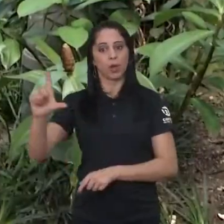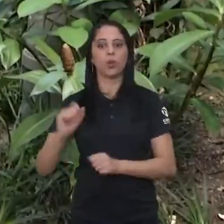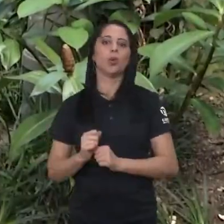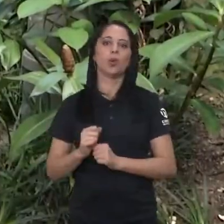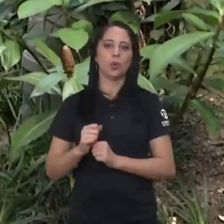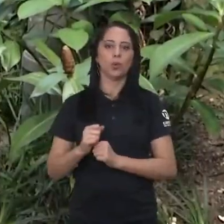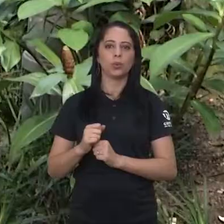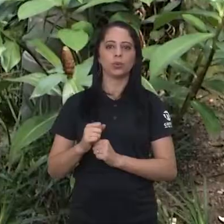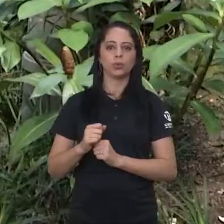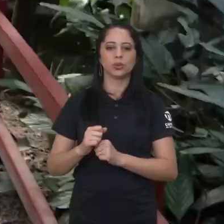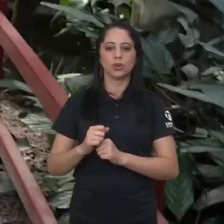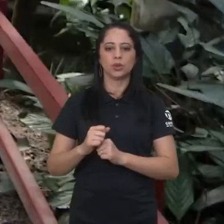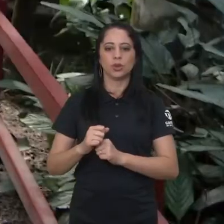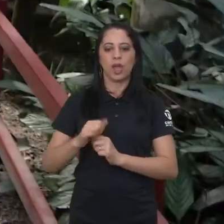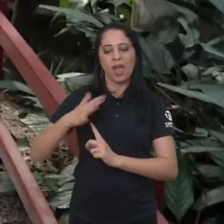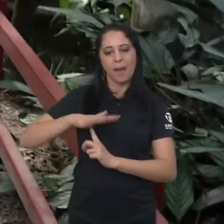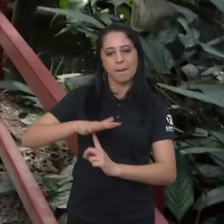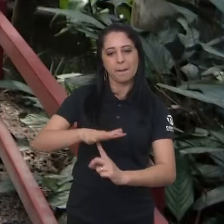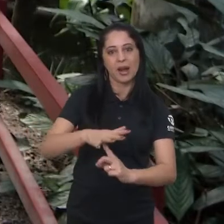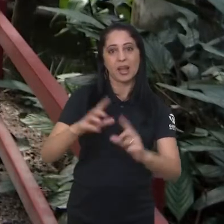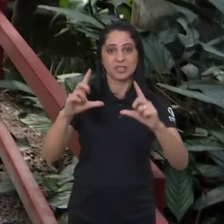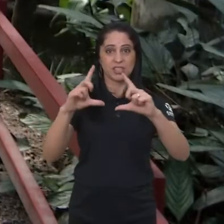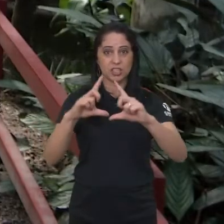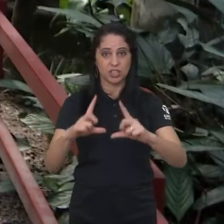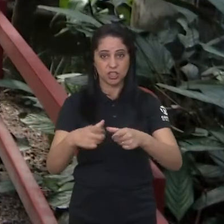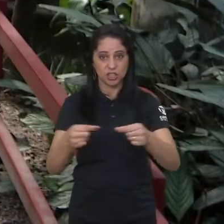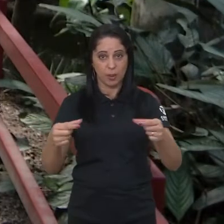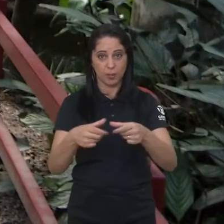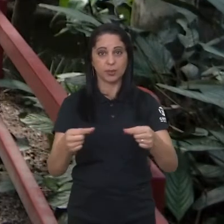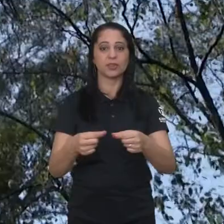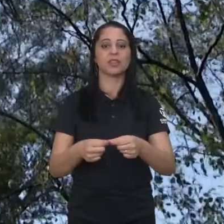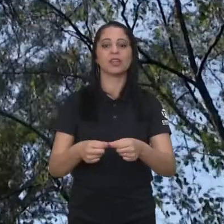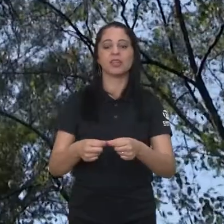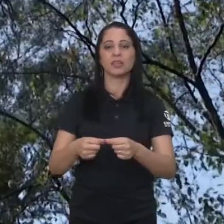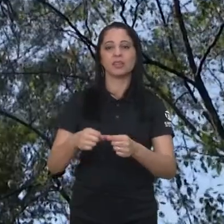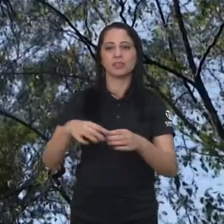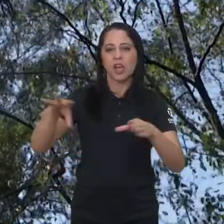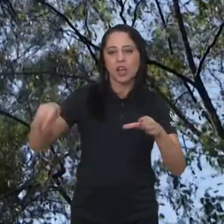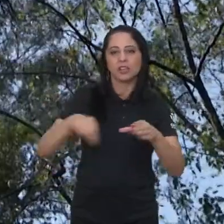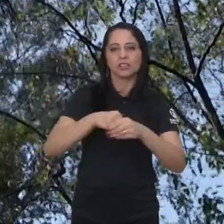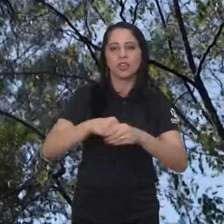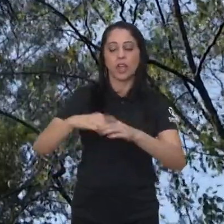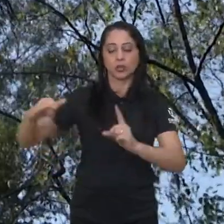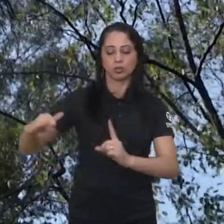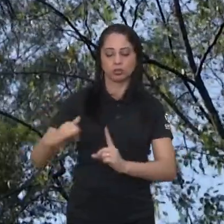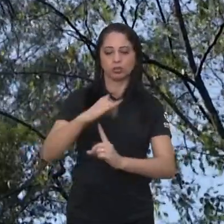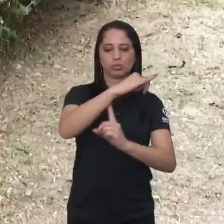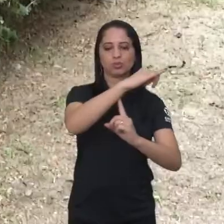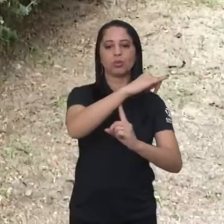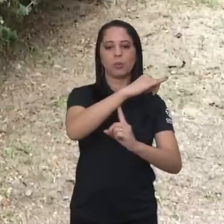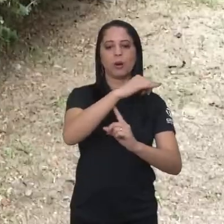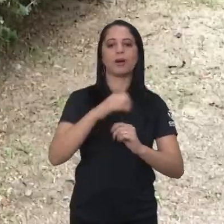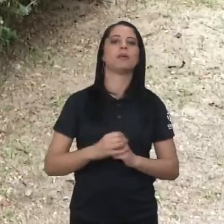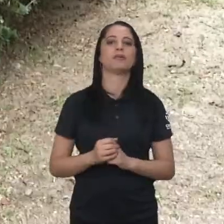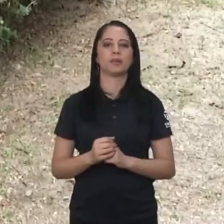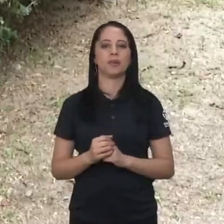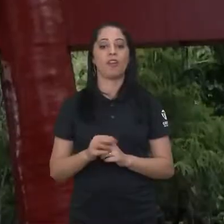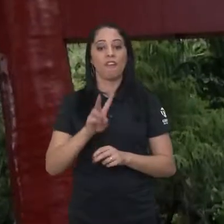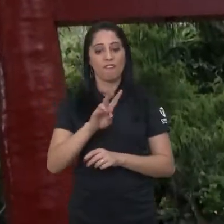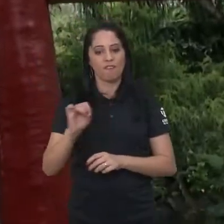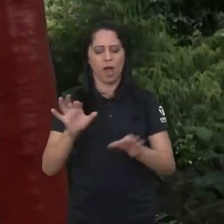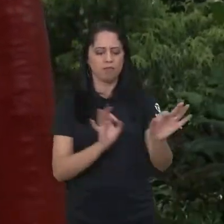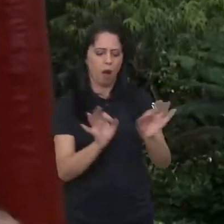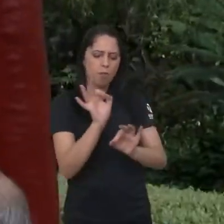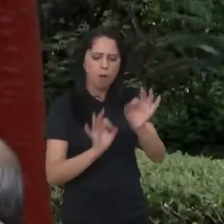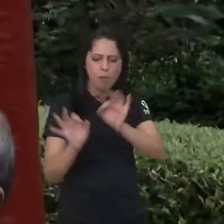do Parque Santos Dumont. A área terá mudanças na paisagem, como a substituição de algumas árvores e da cerca viva.